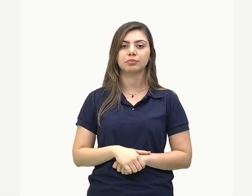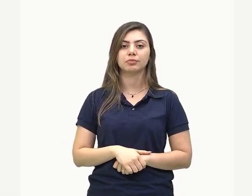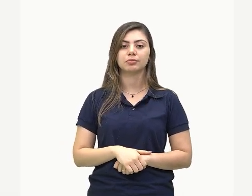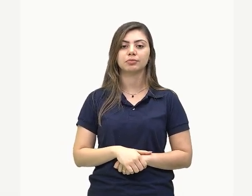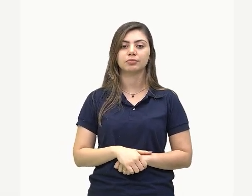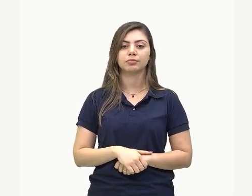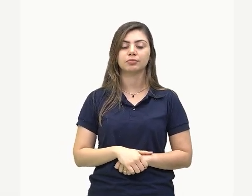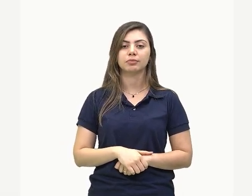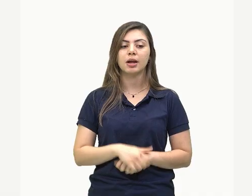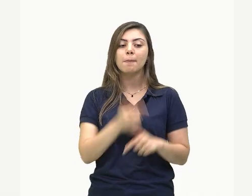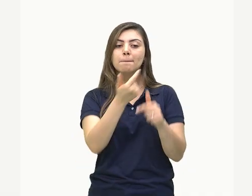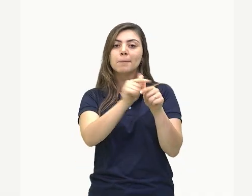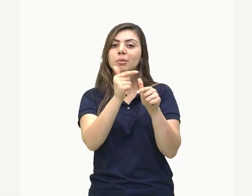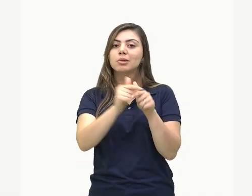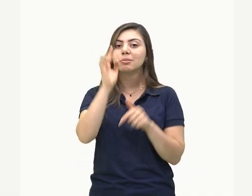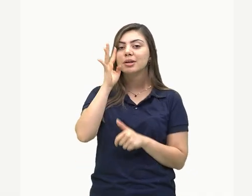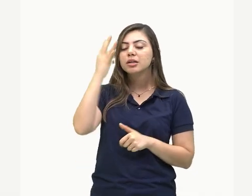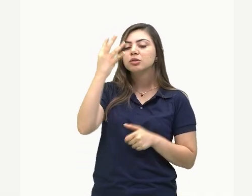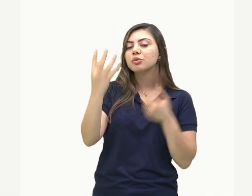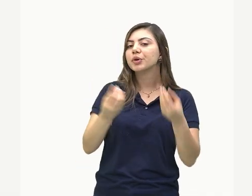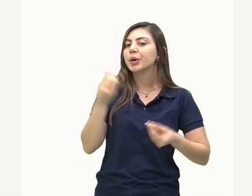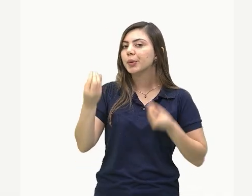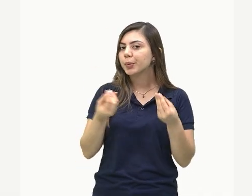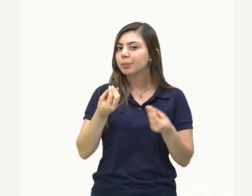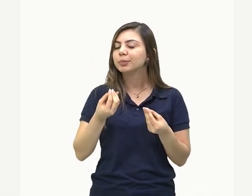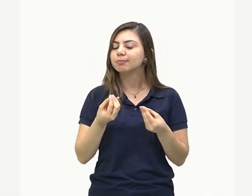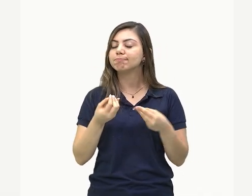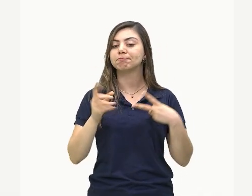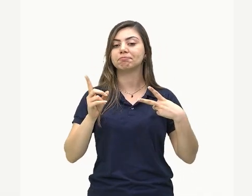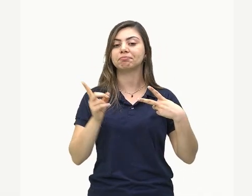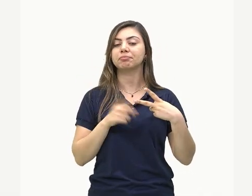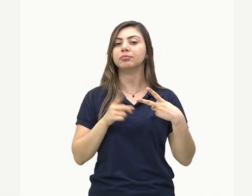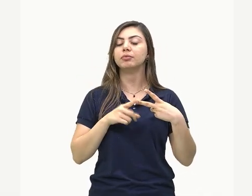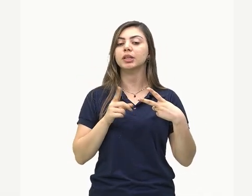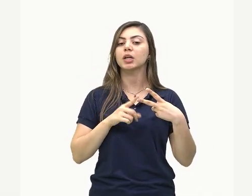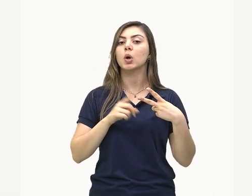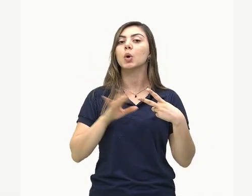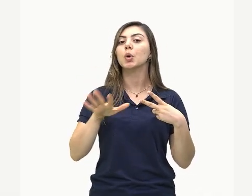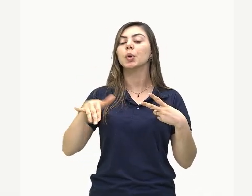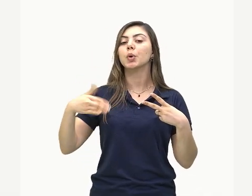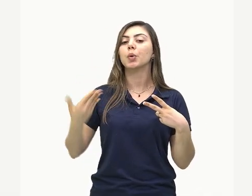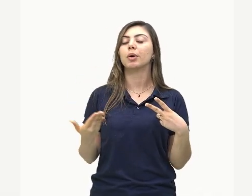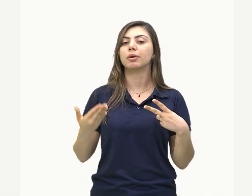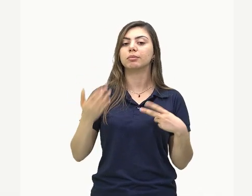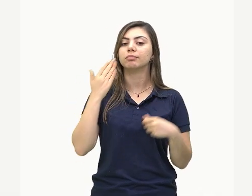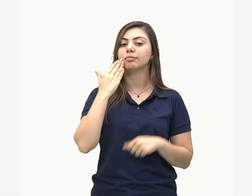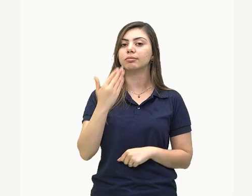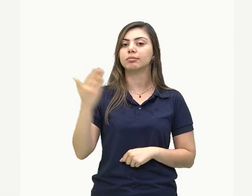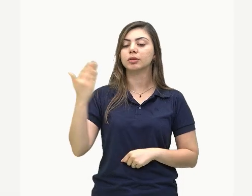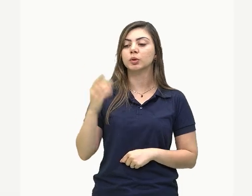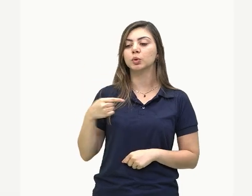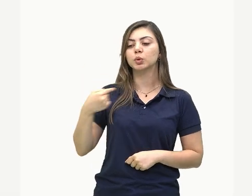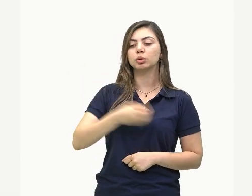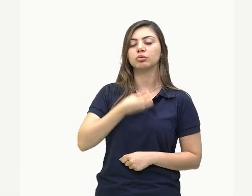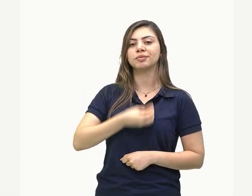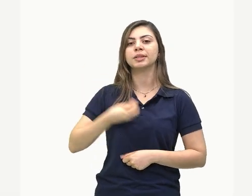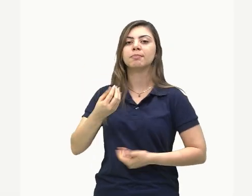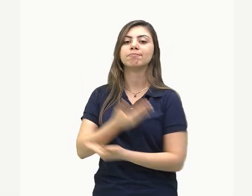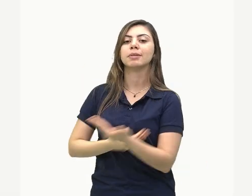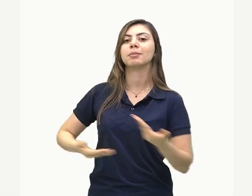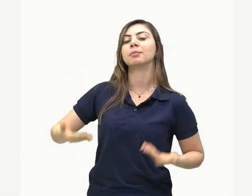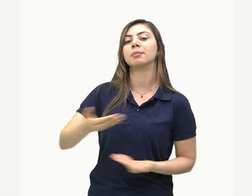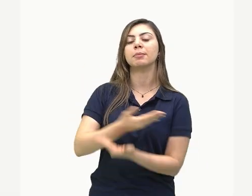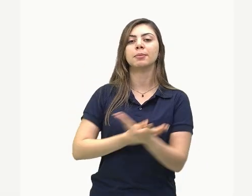A mediação dos conflitos humanos. A segunda temática que seria a dimensão da convivência.